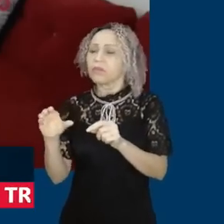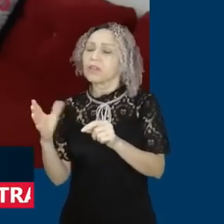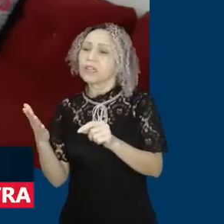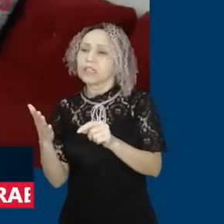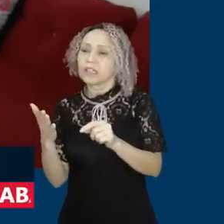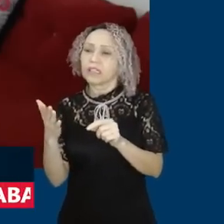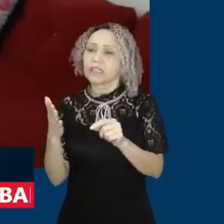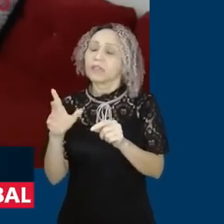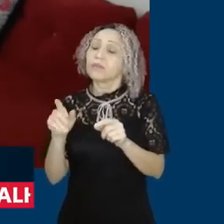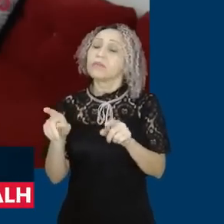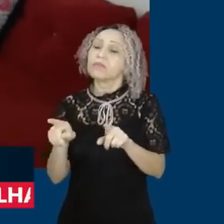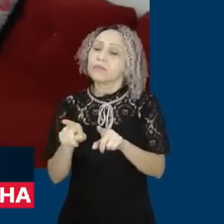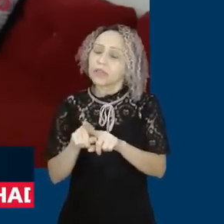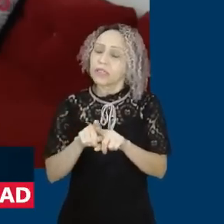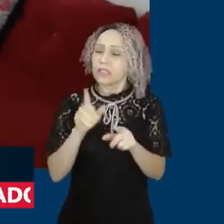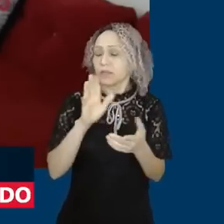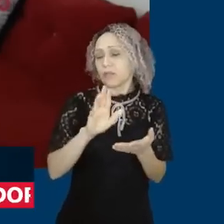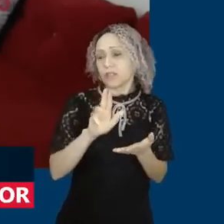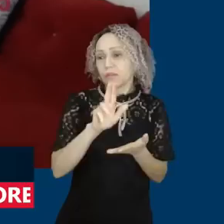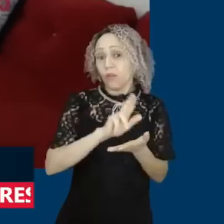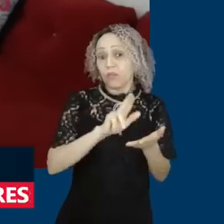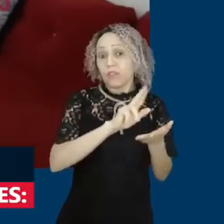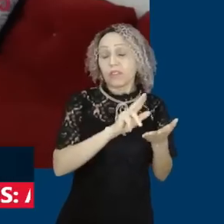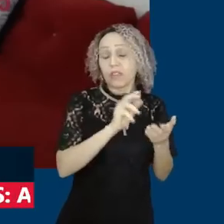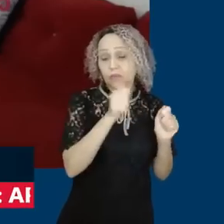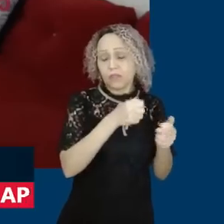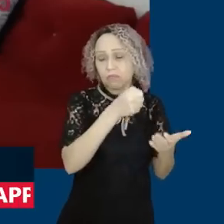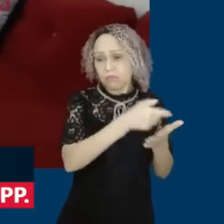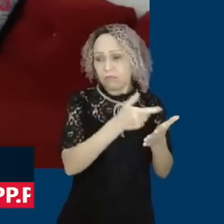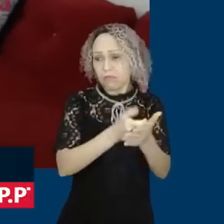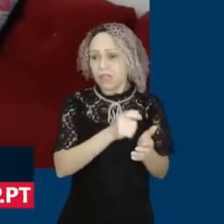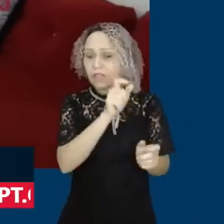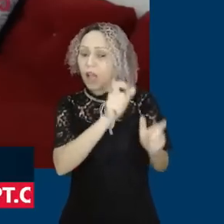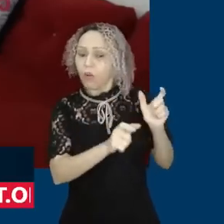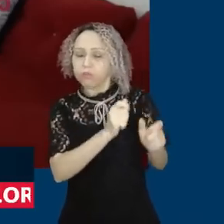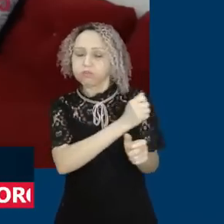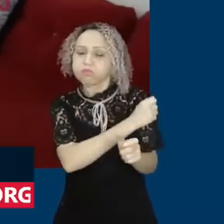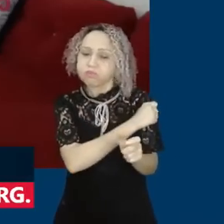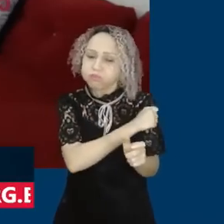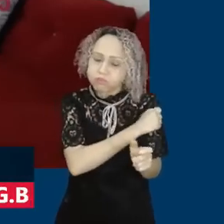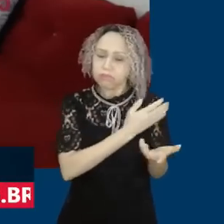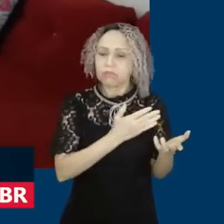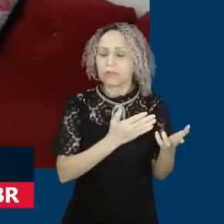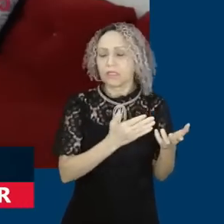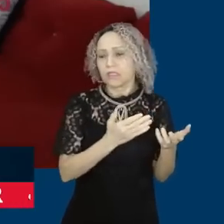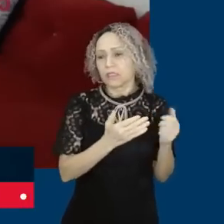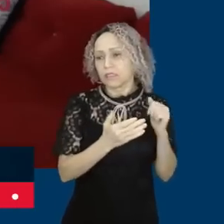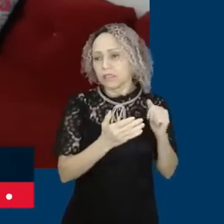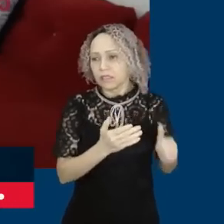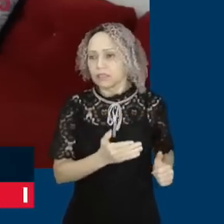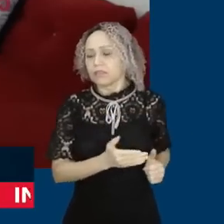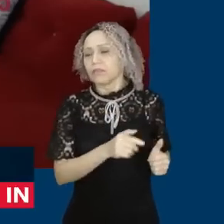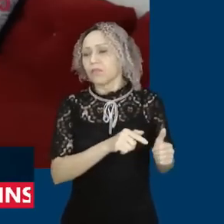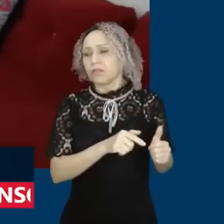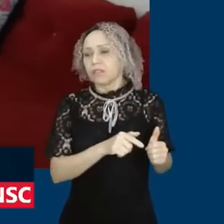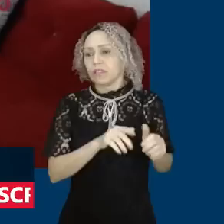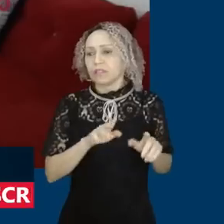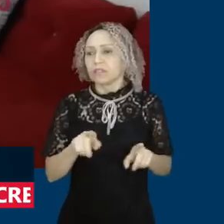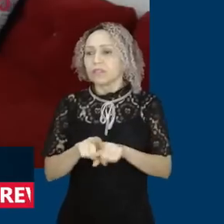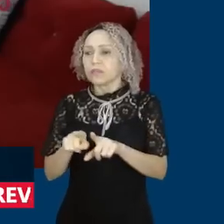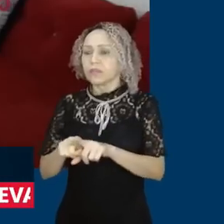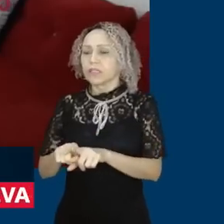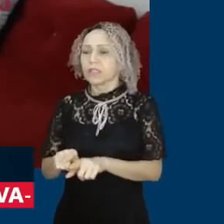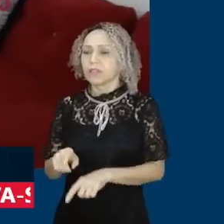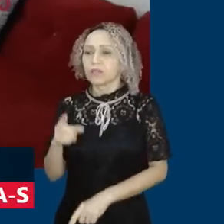universidades e institutos federais. É claro que tudo isso que eu estou dizendo aqui vai depender das articulações na Câmara. O deputado Enio Berri vai poder